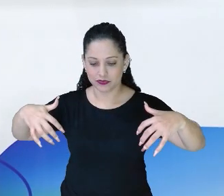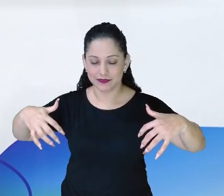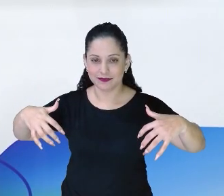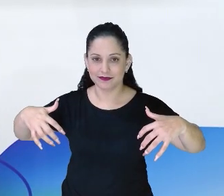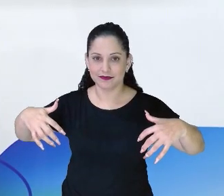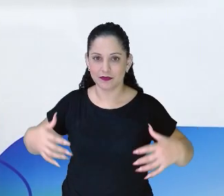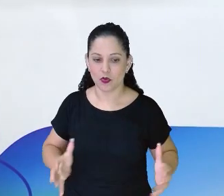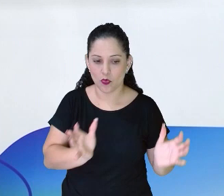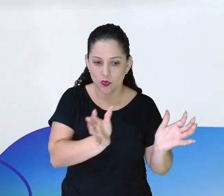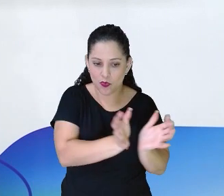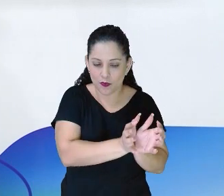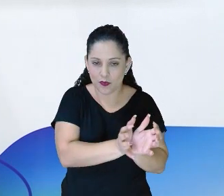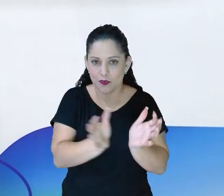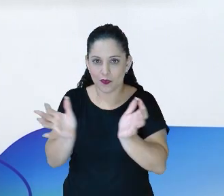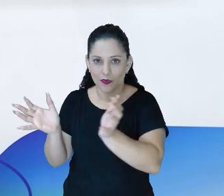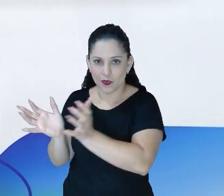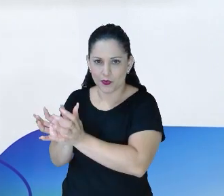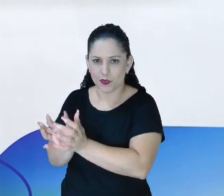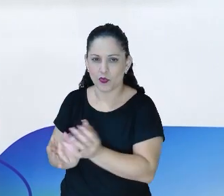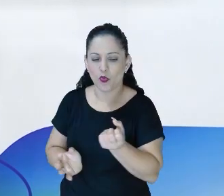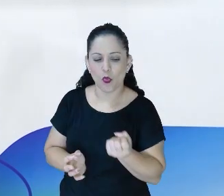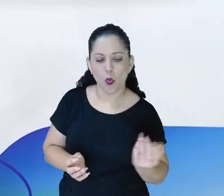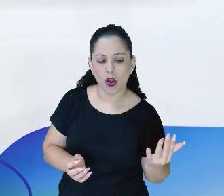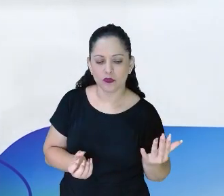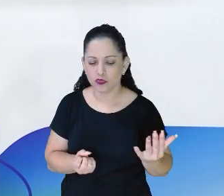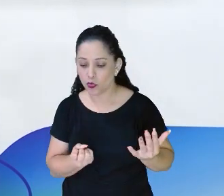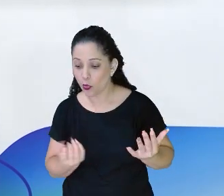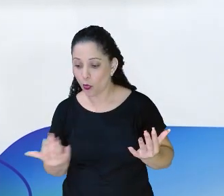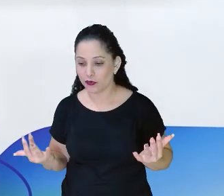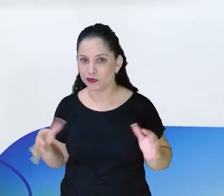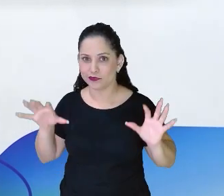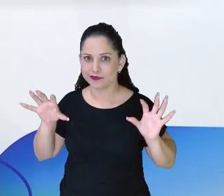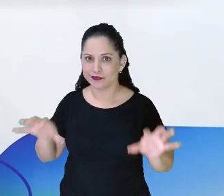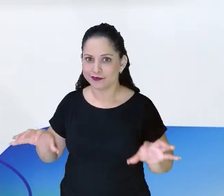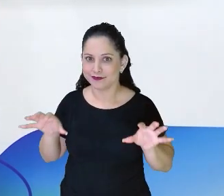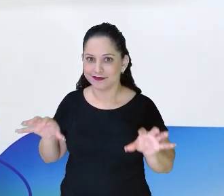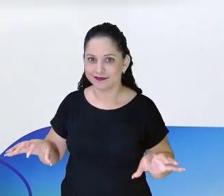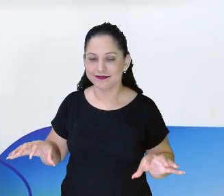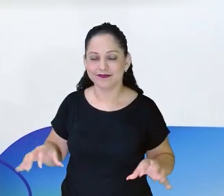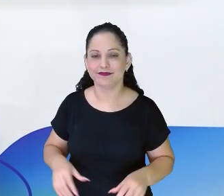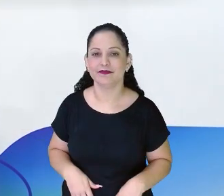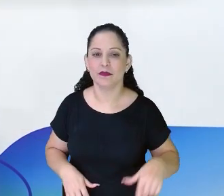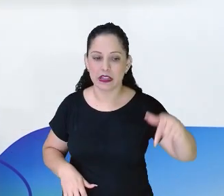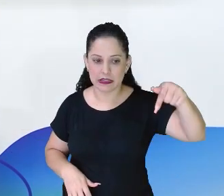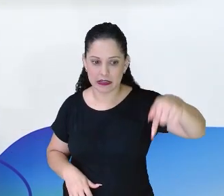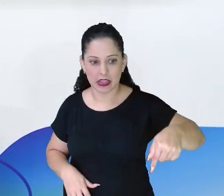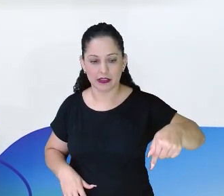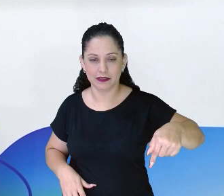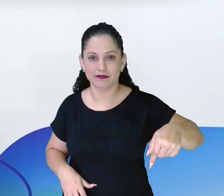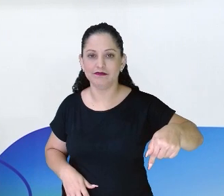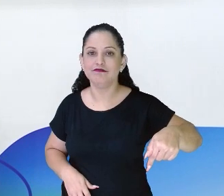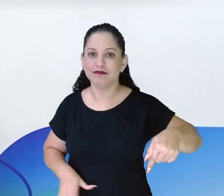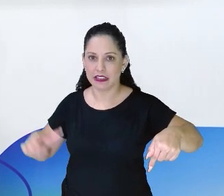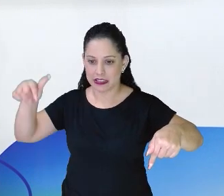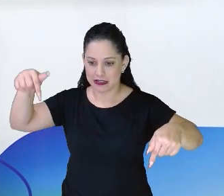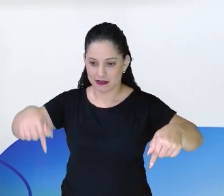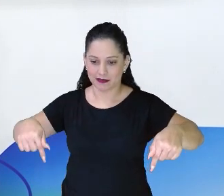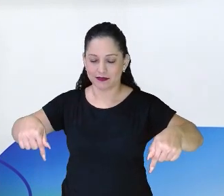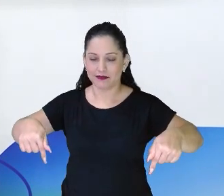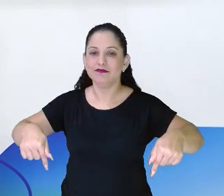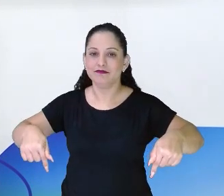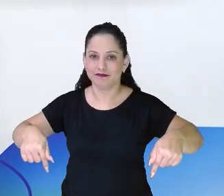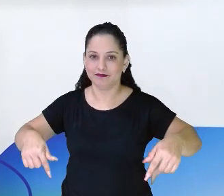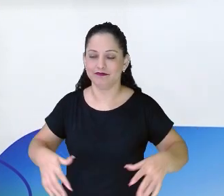2. Quantos lápis cada parte ficou? 7 lápis, ó.